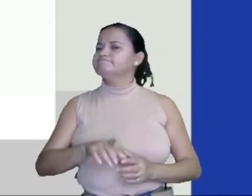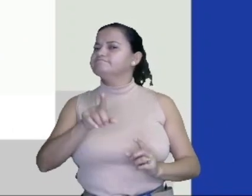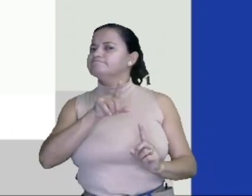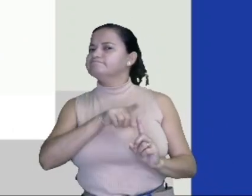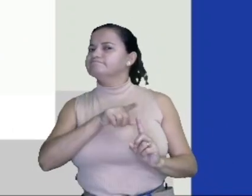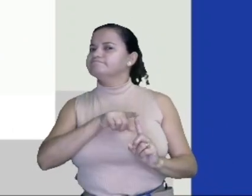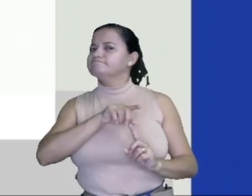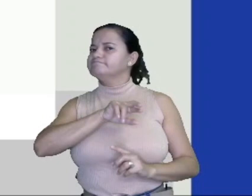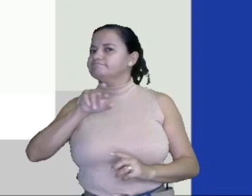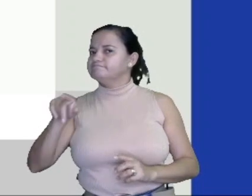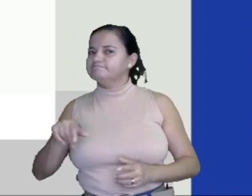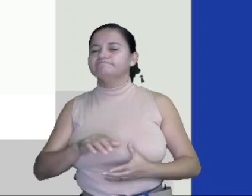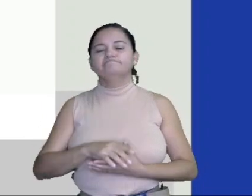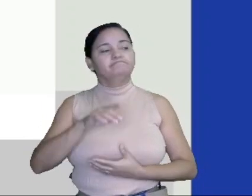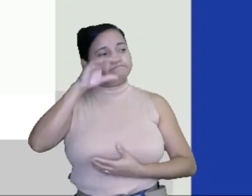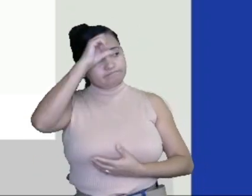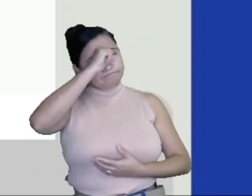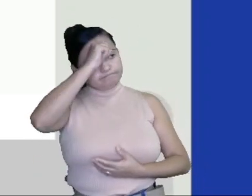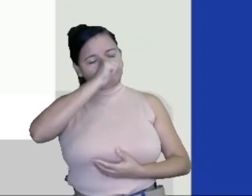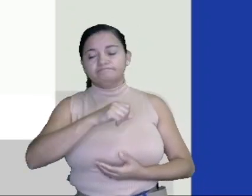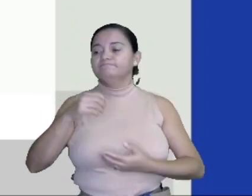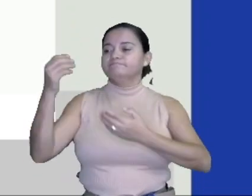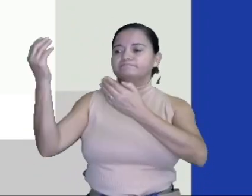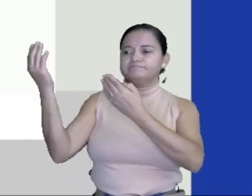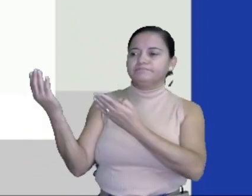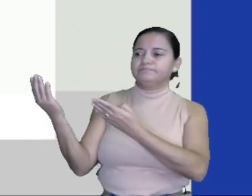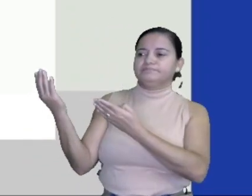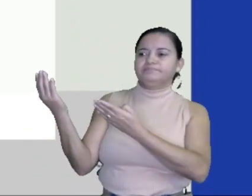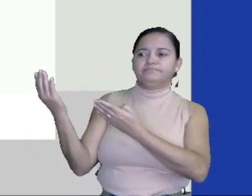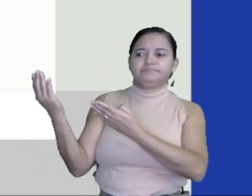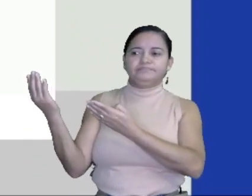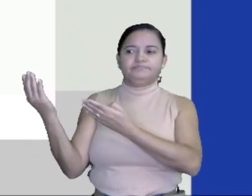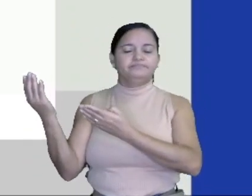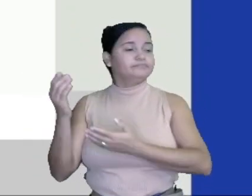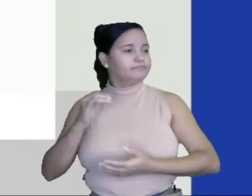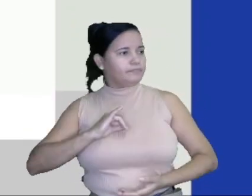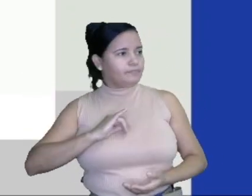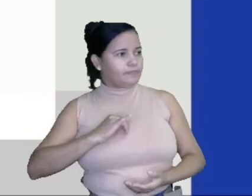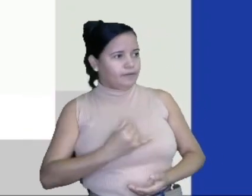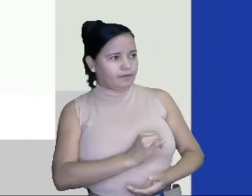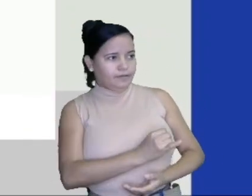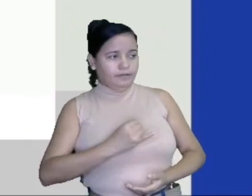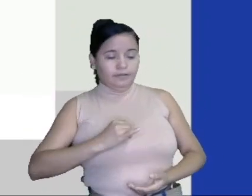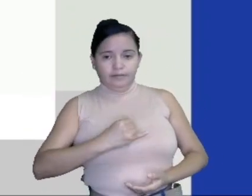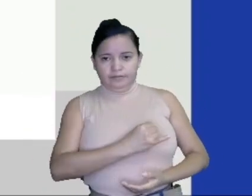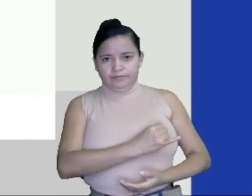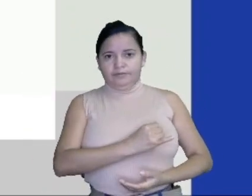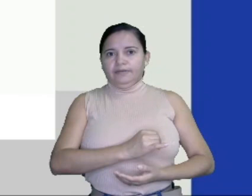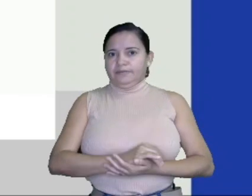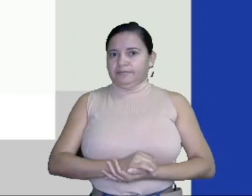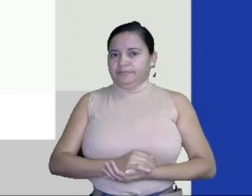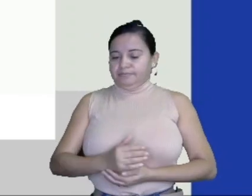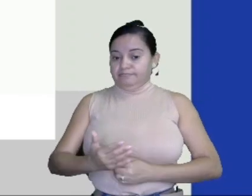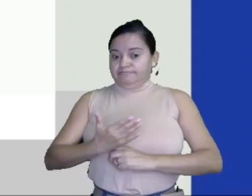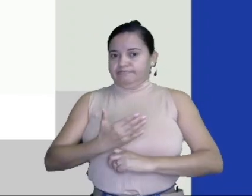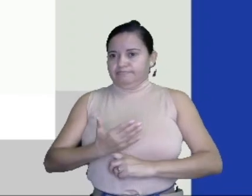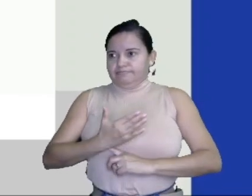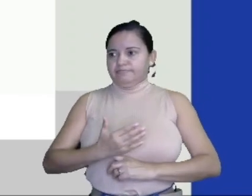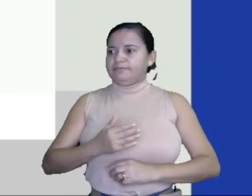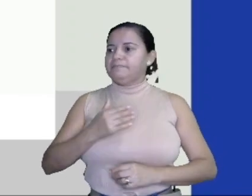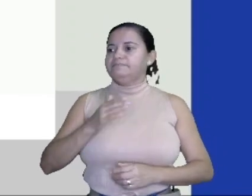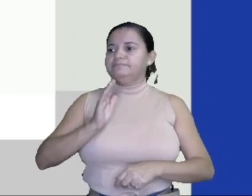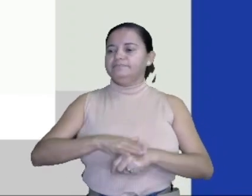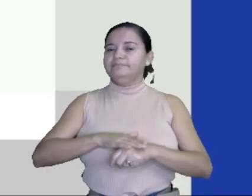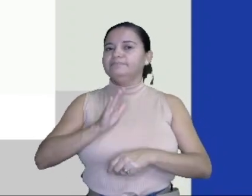um deles tem no nosso organismo? Vamos começar pelos alimentos energéticos. Eles costumam ser mais